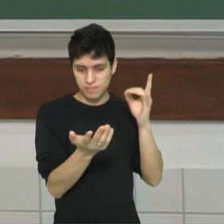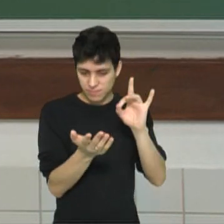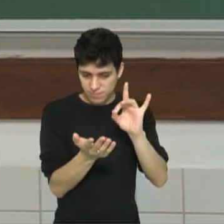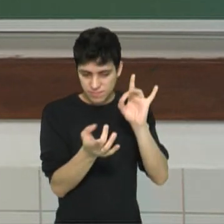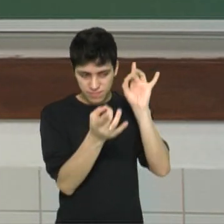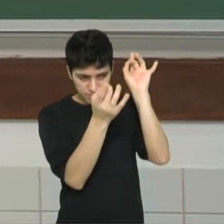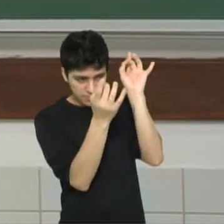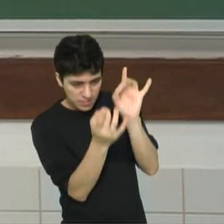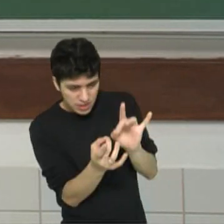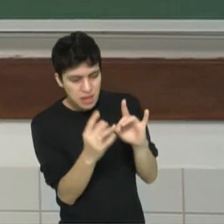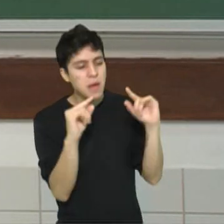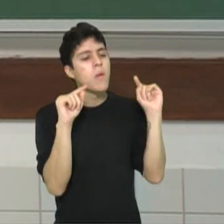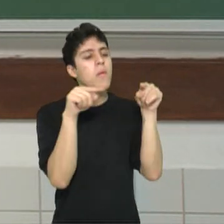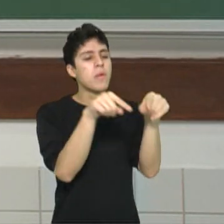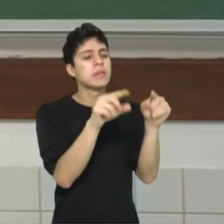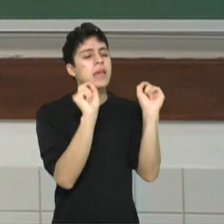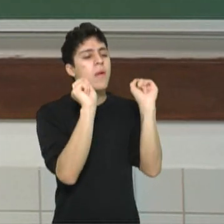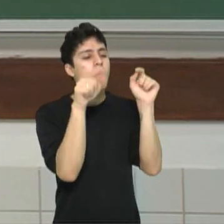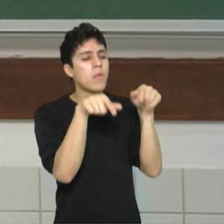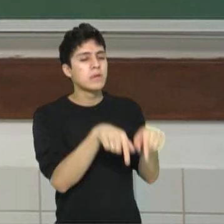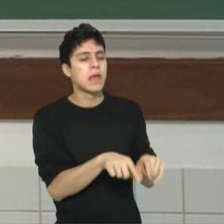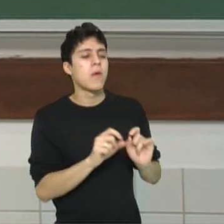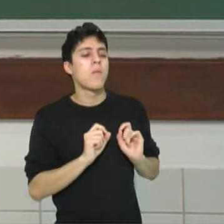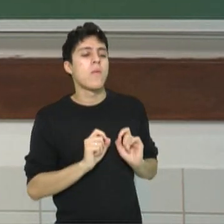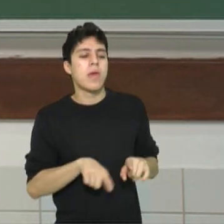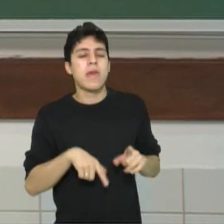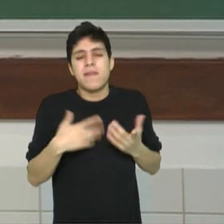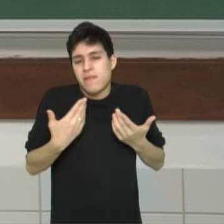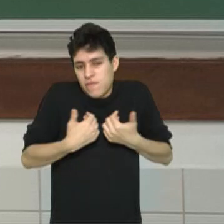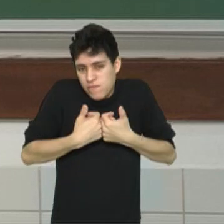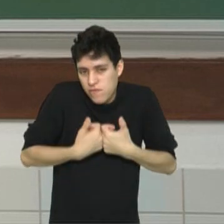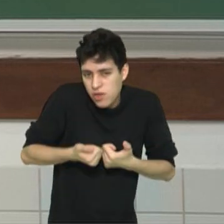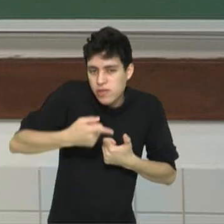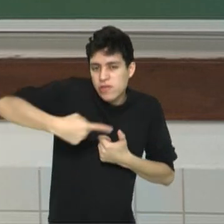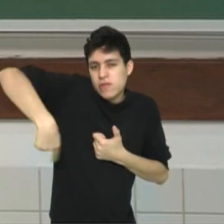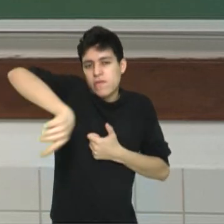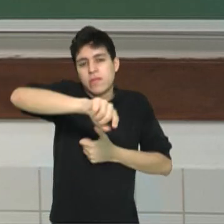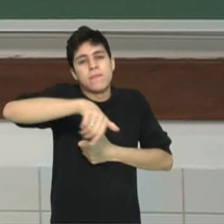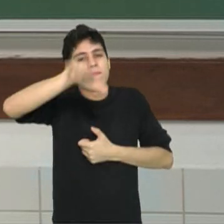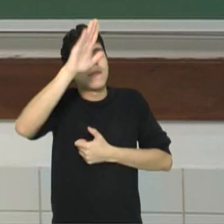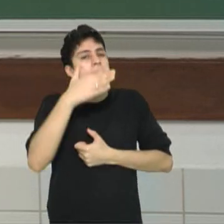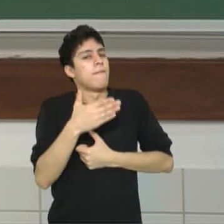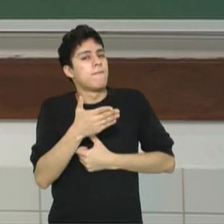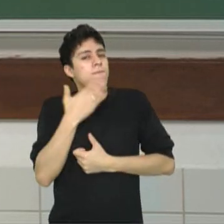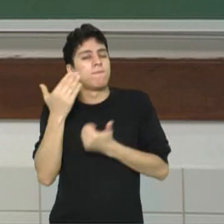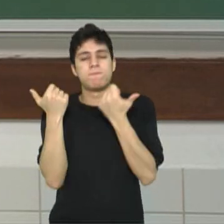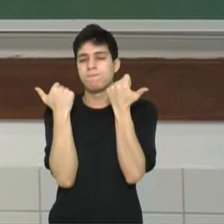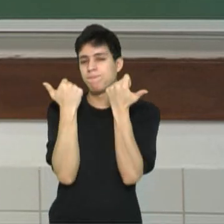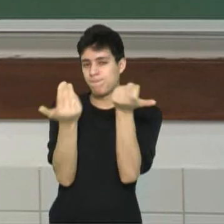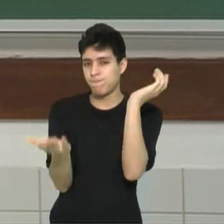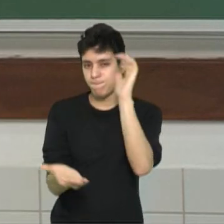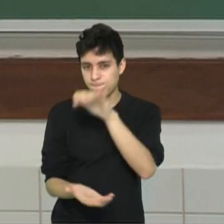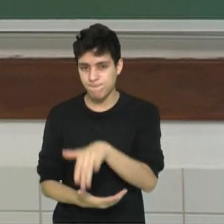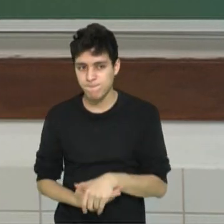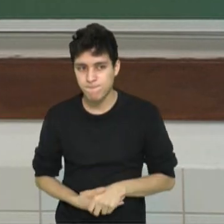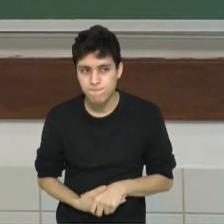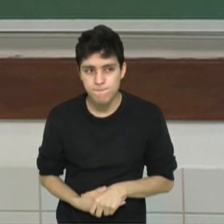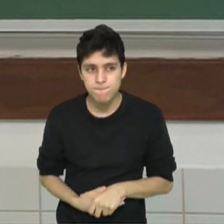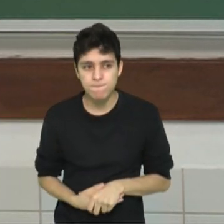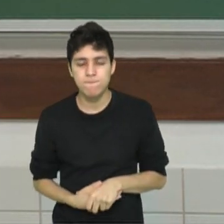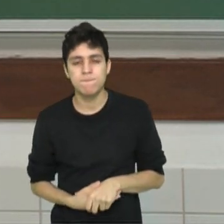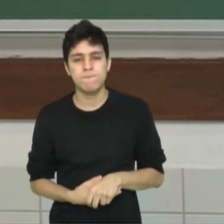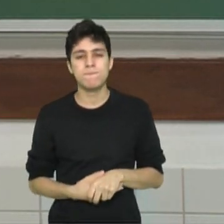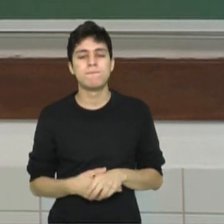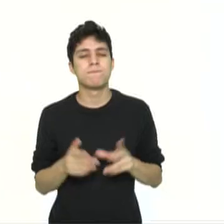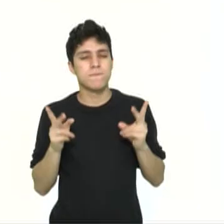né? Fórmula do que é isso, tá? E assim, física vai ser muito mais fácil para você, pode apostar.